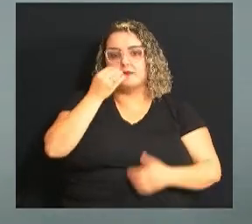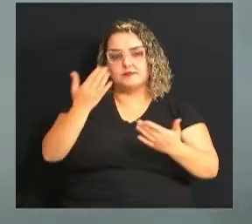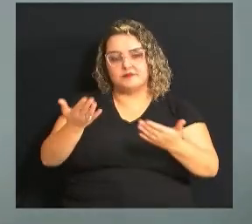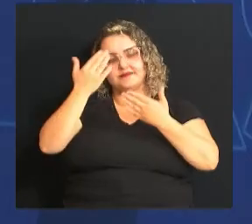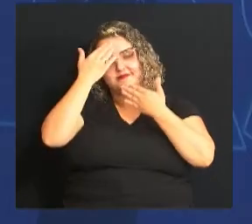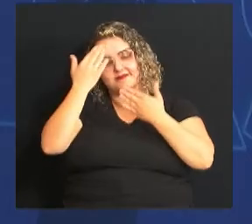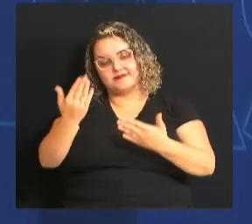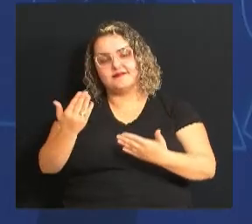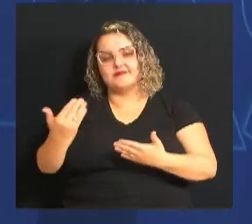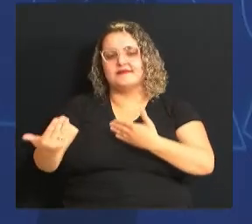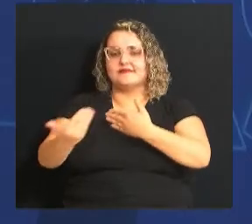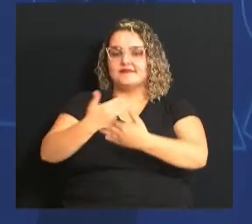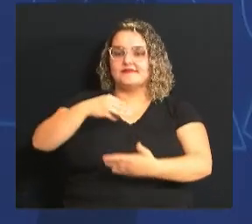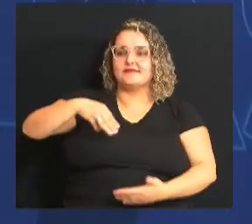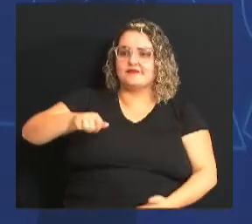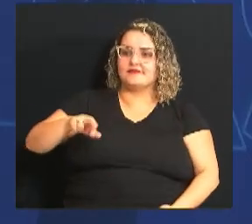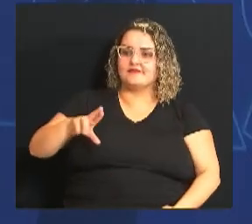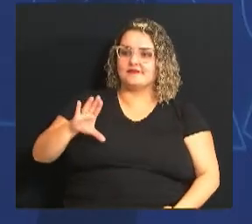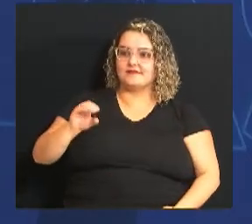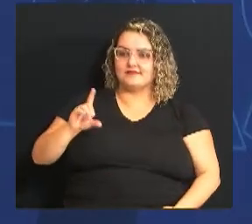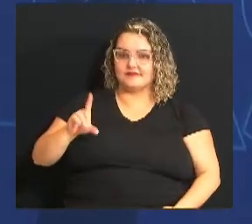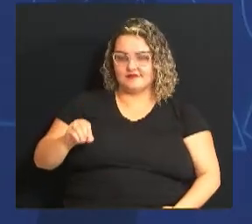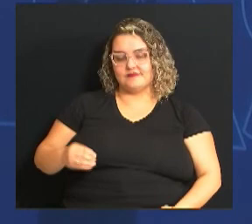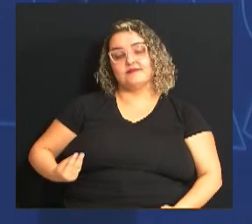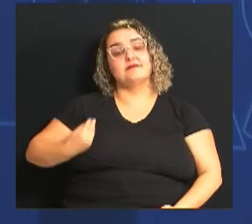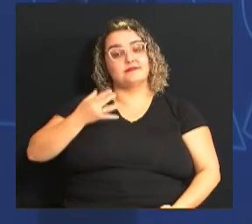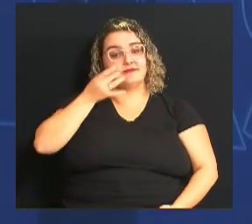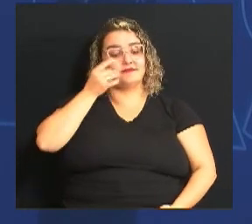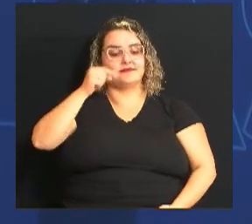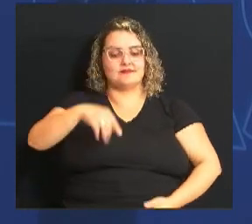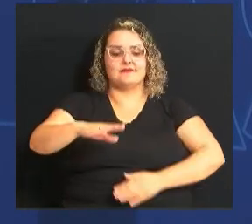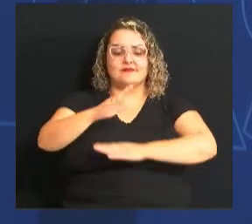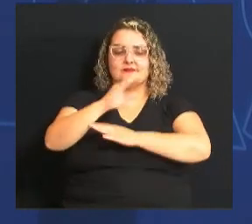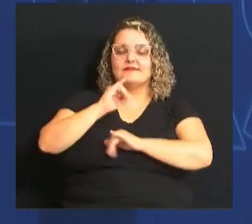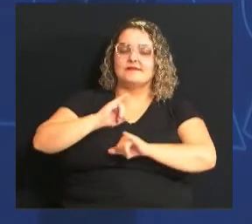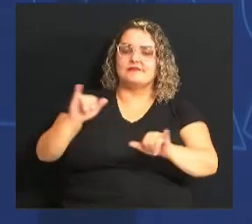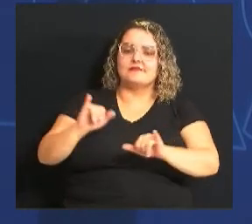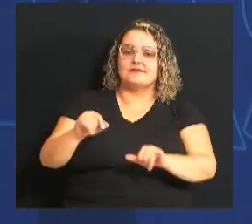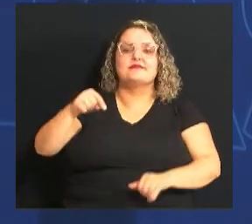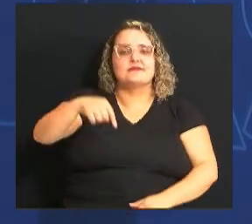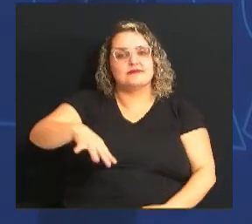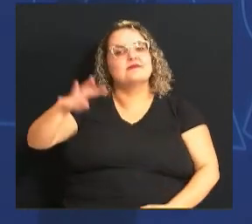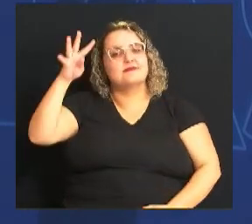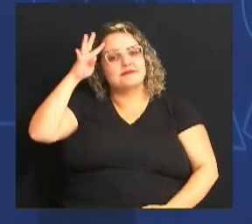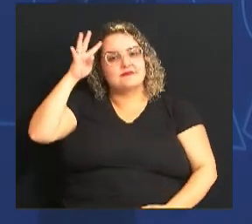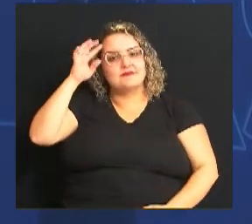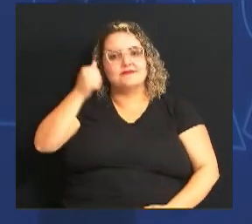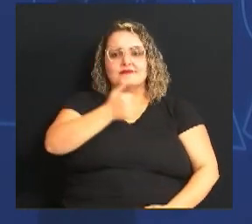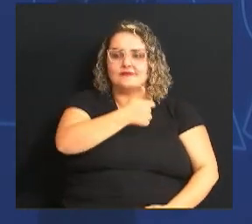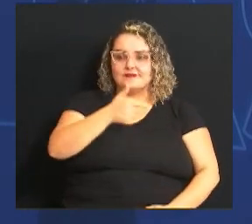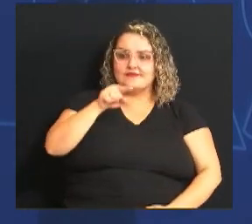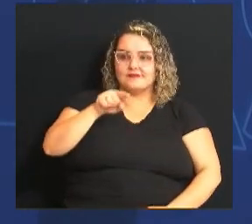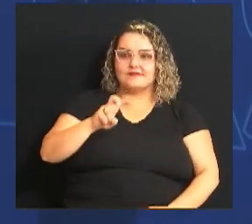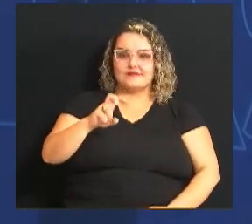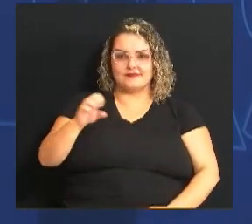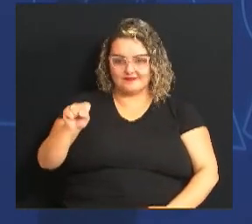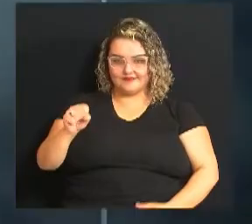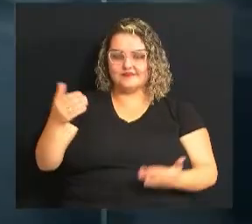vez a participação do Marcelo ao vivo aqui no nosso Câmara Notícia nesta quarta-feira, 12h58